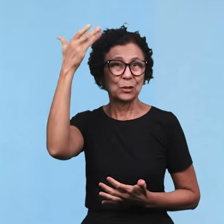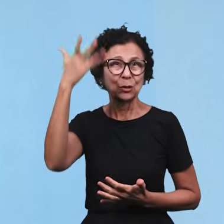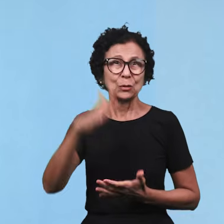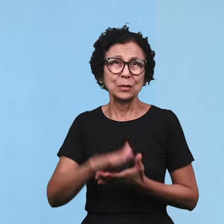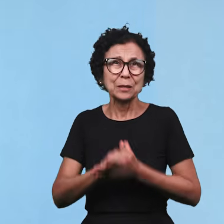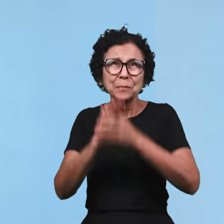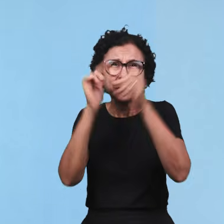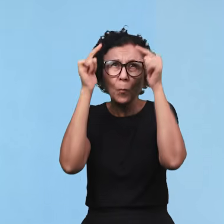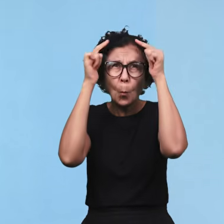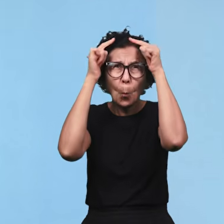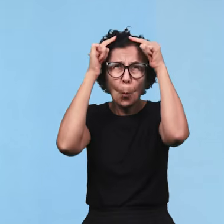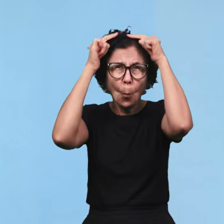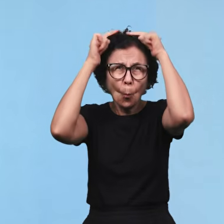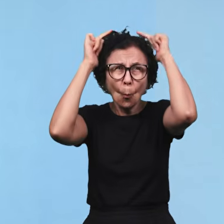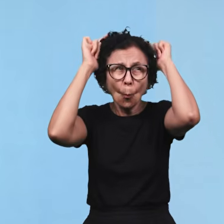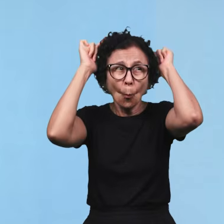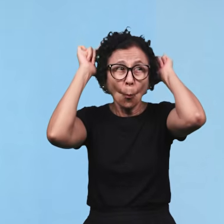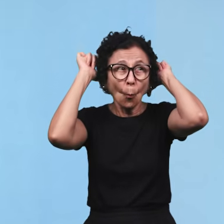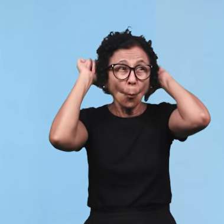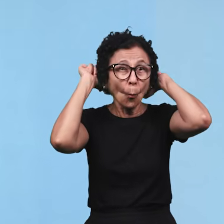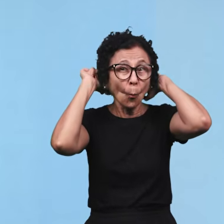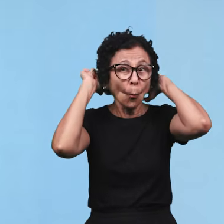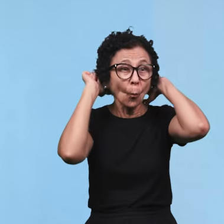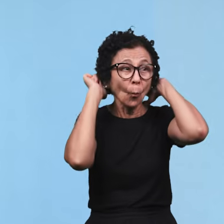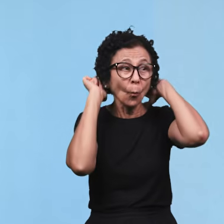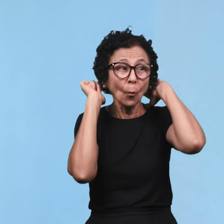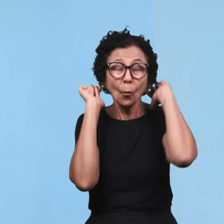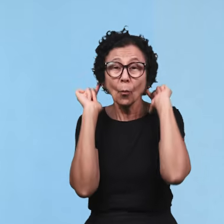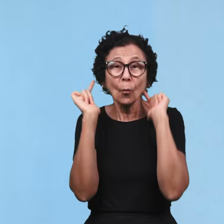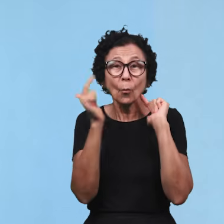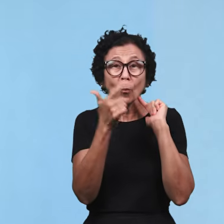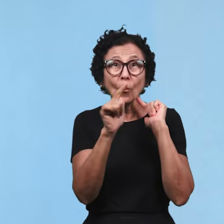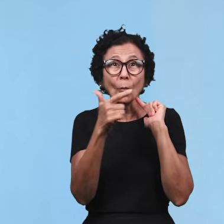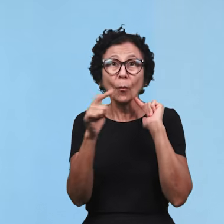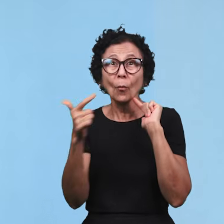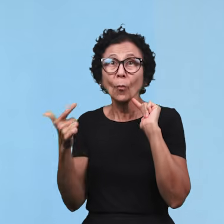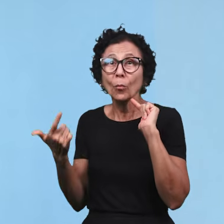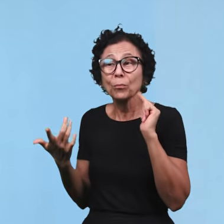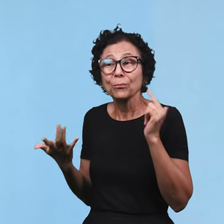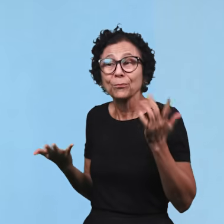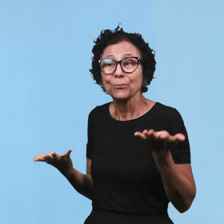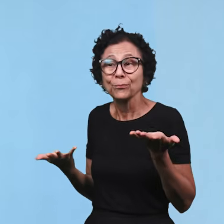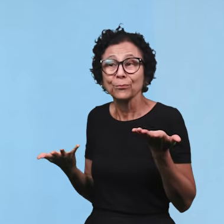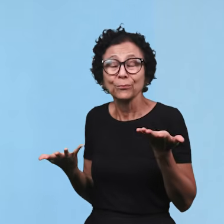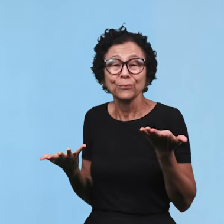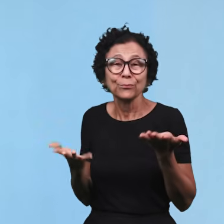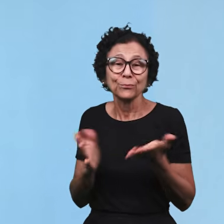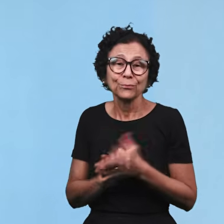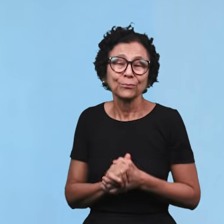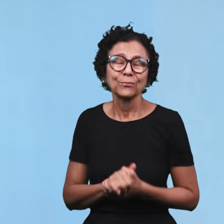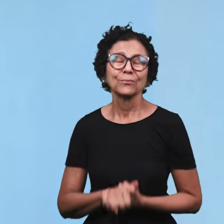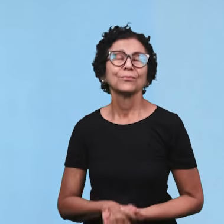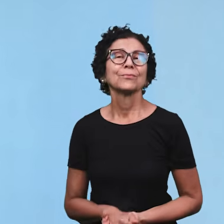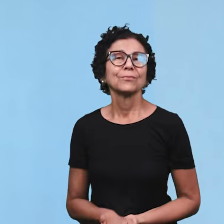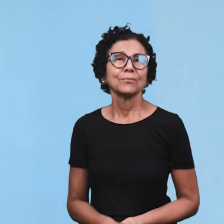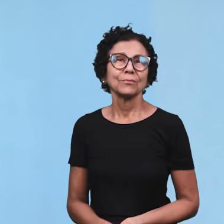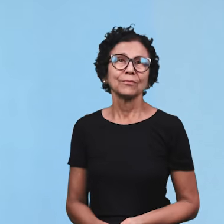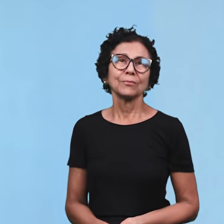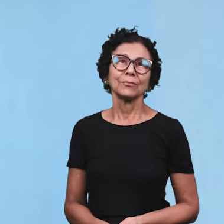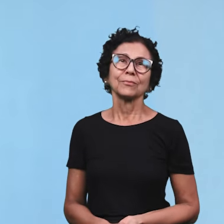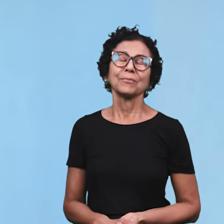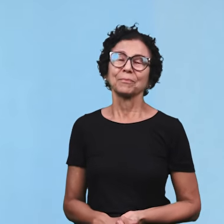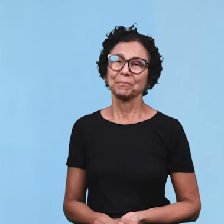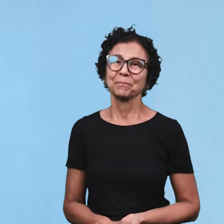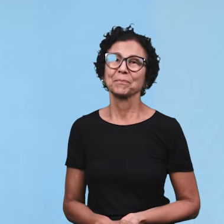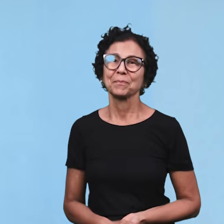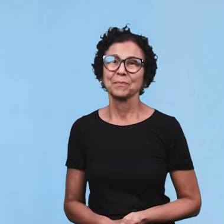você nota que não há nenhum cabelo mais no topo do couro cabeludo e só restou as regiões laterais. Mas a